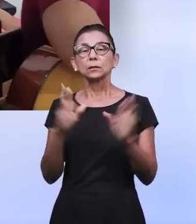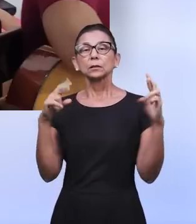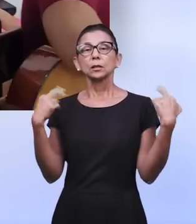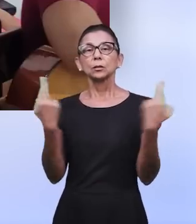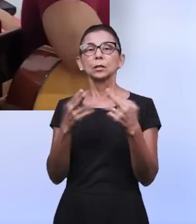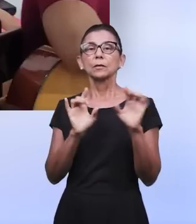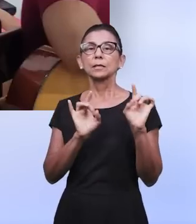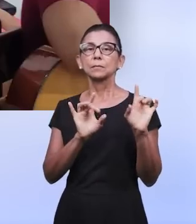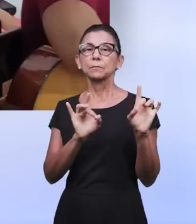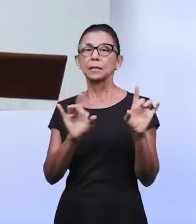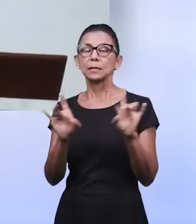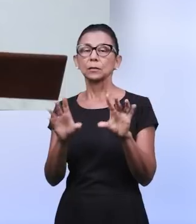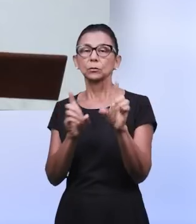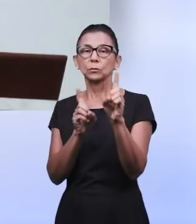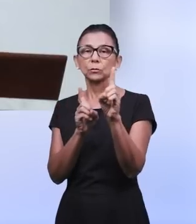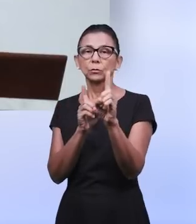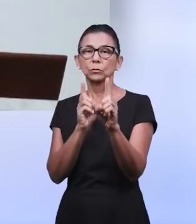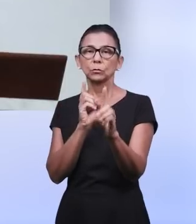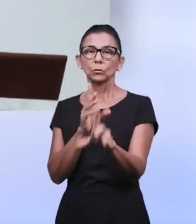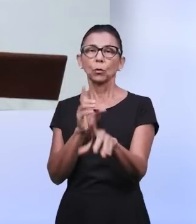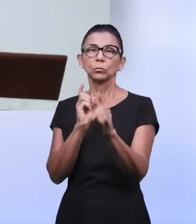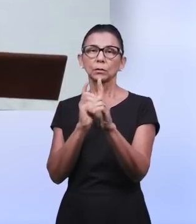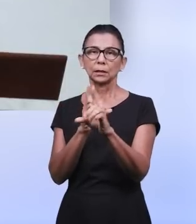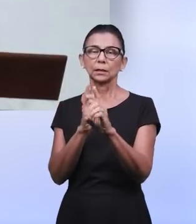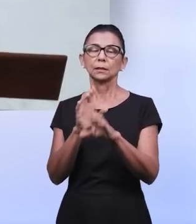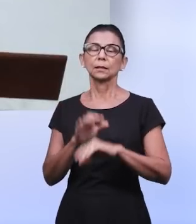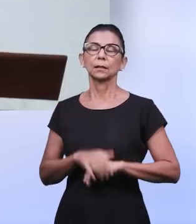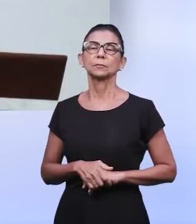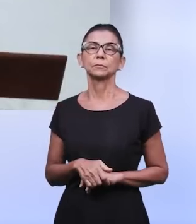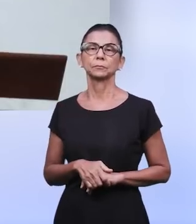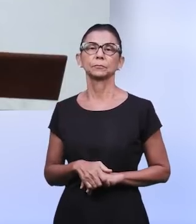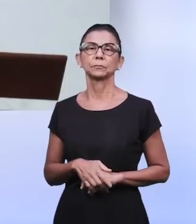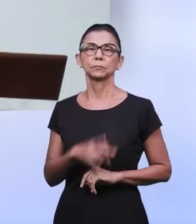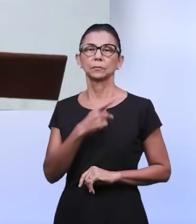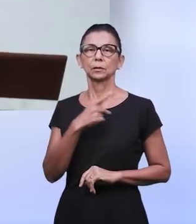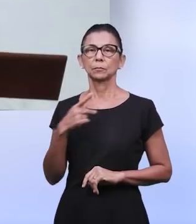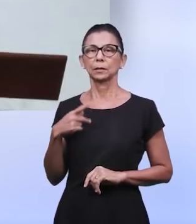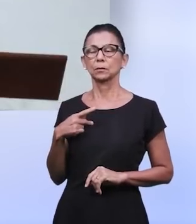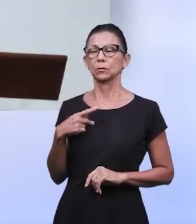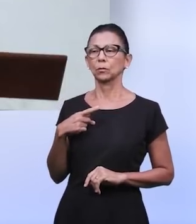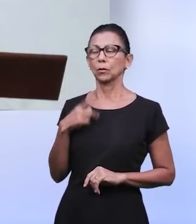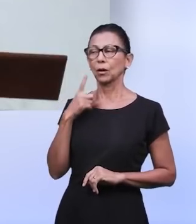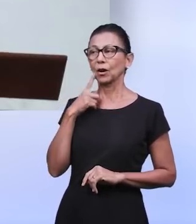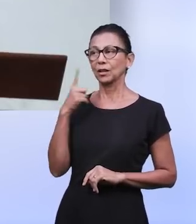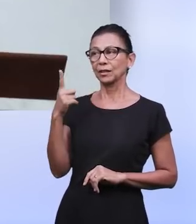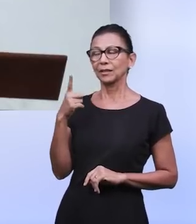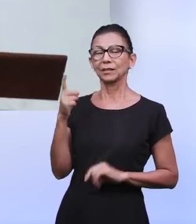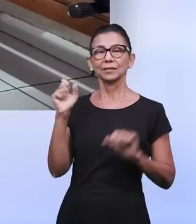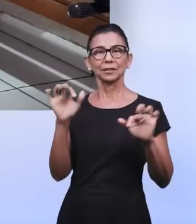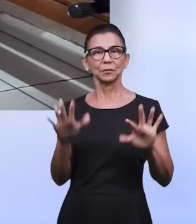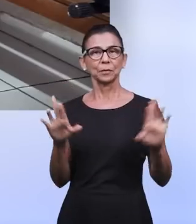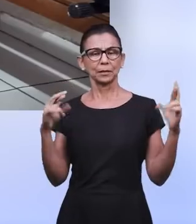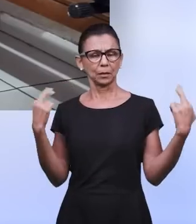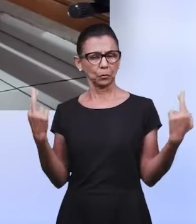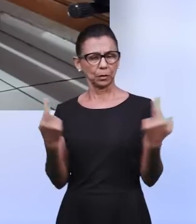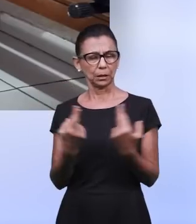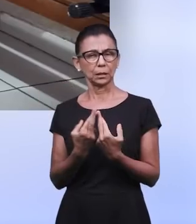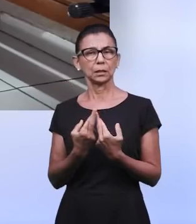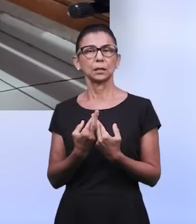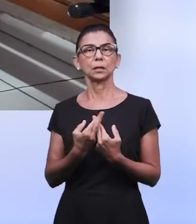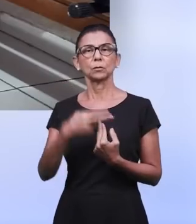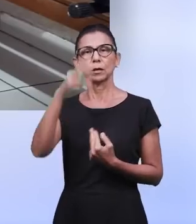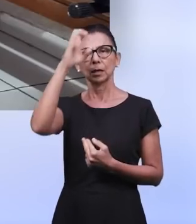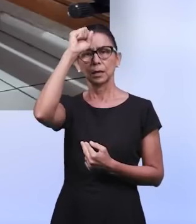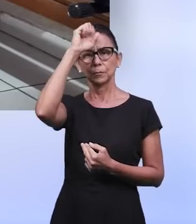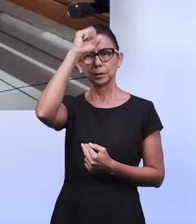especial para a transmissão de um ensino doutrinário conduzido pelo pastor local. Olha só que bênção ver esse grupo aí reunido, aprendendo mais